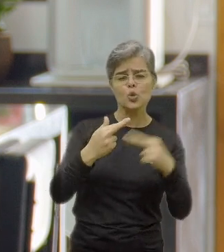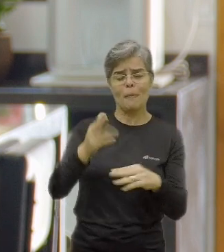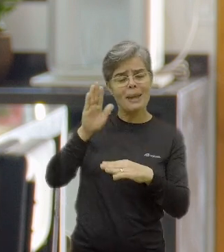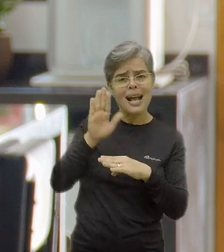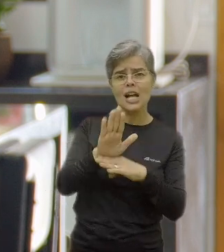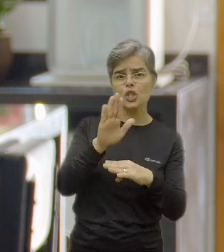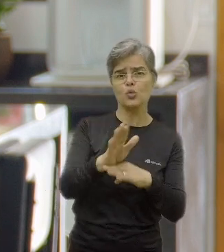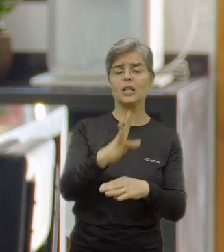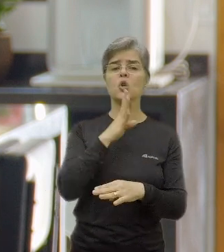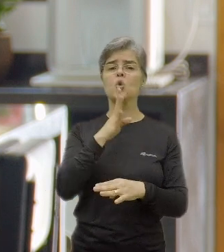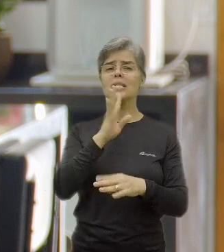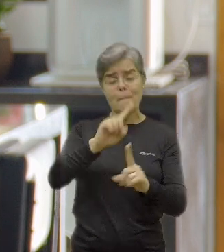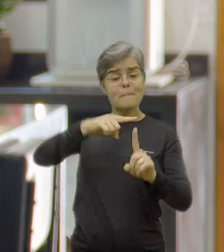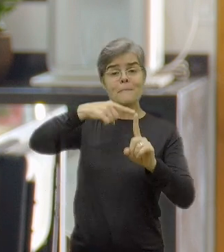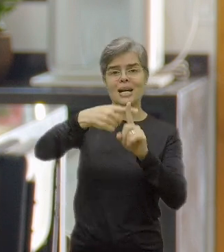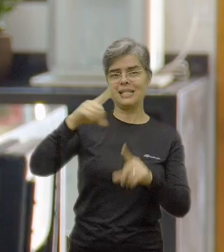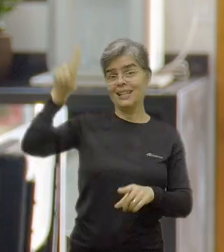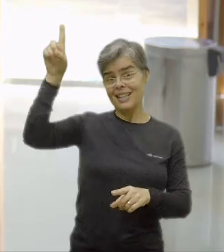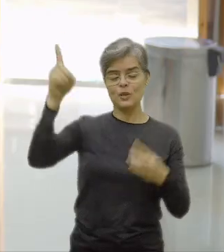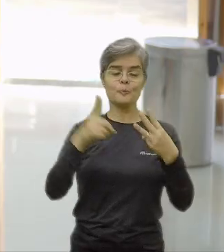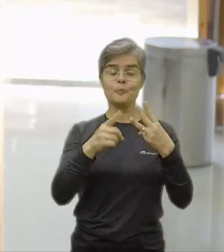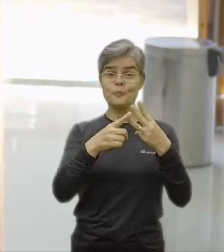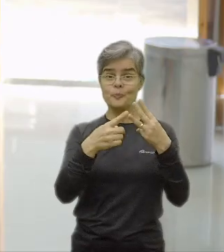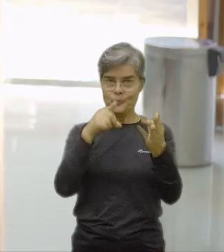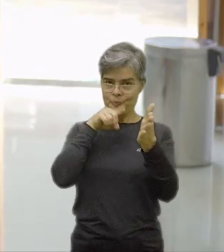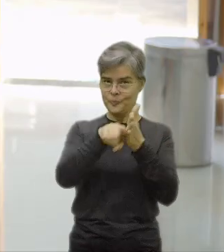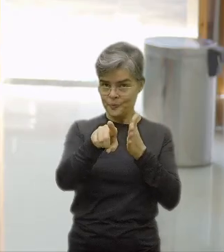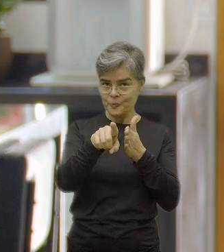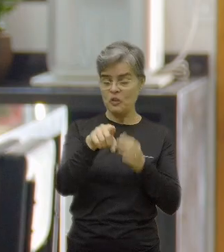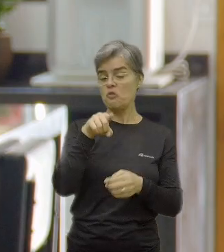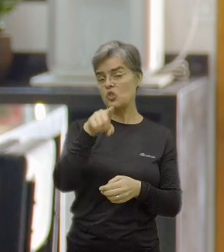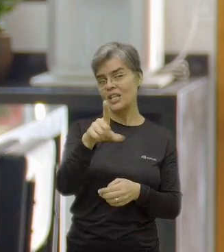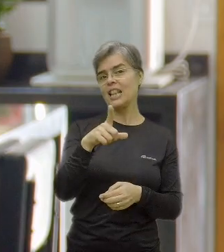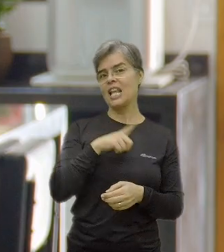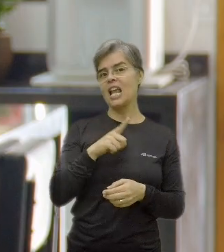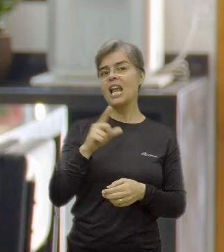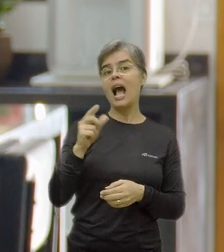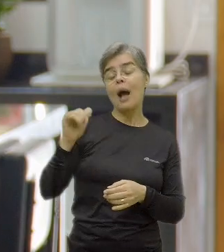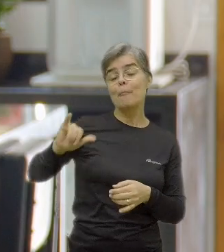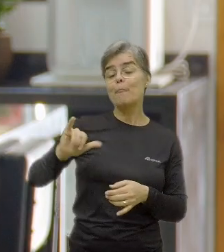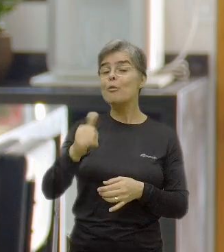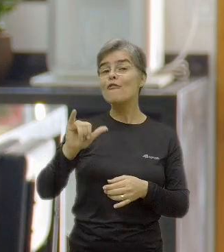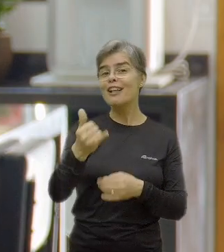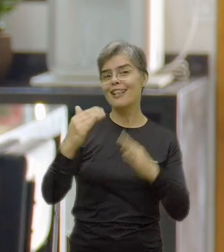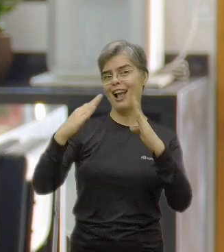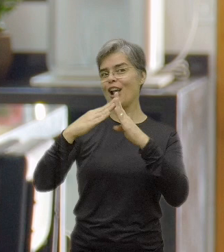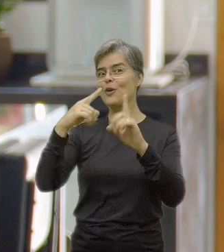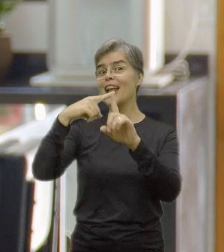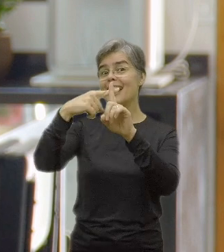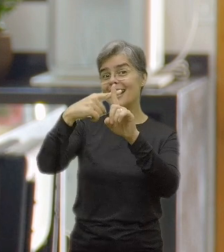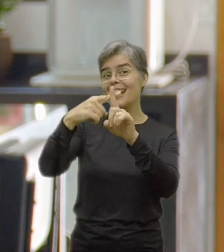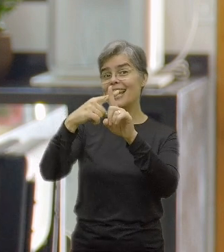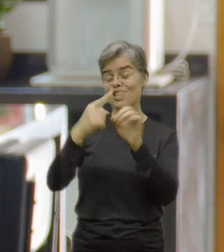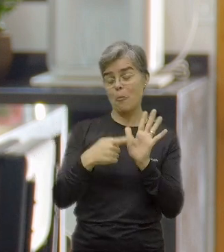para ajudá-las a conhecer mais a Deus? E a terceira, você tem utilizado as ferramentas